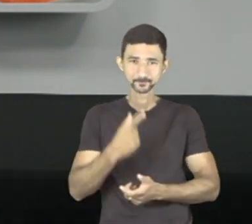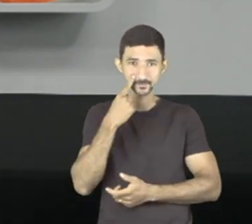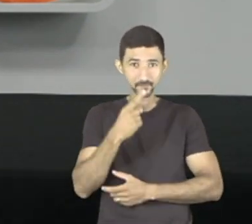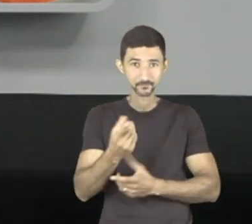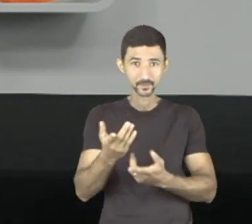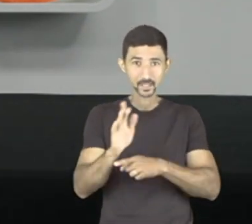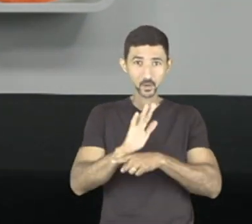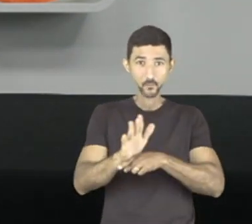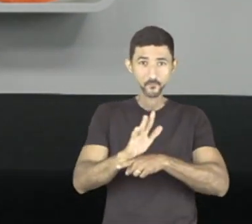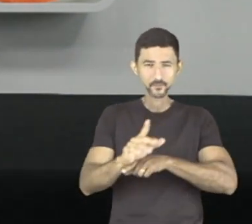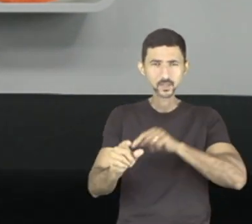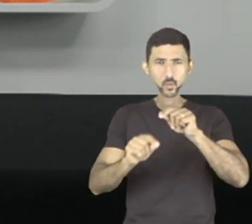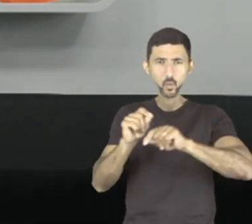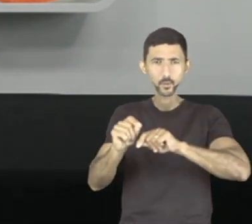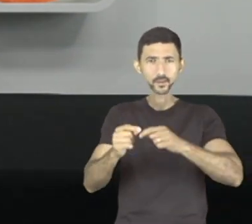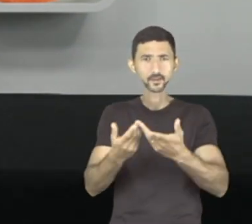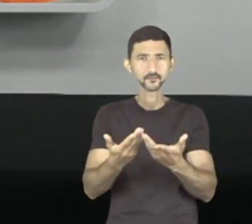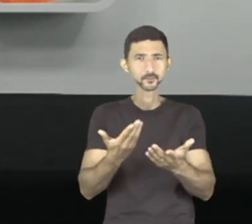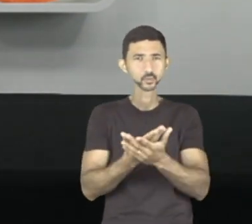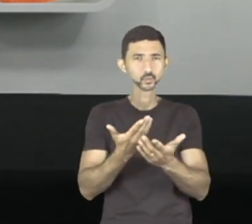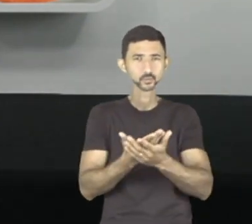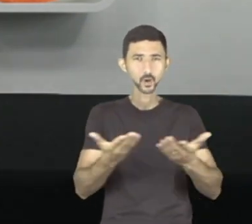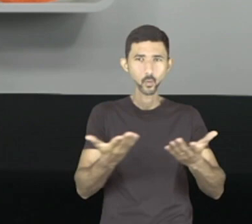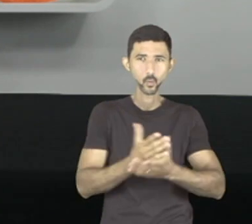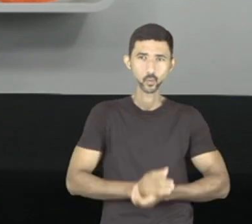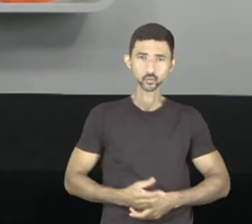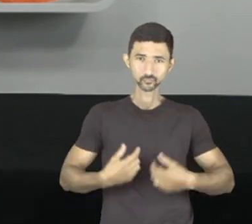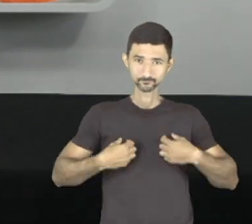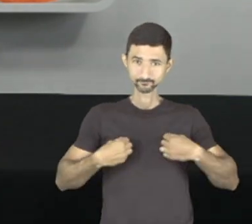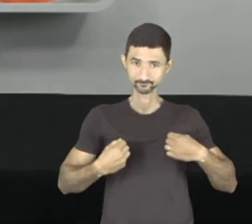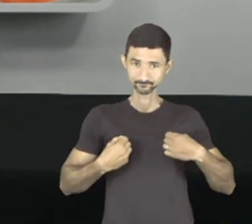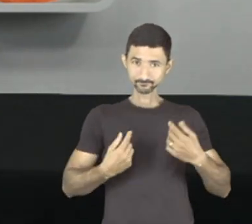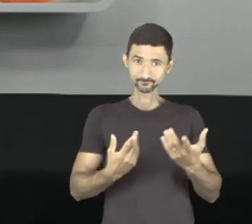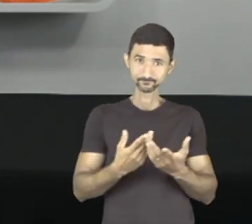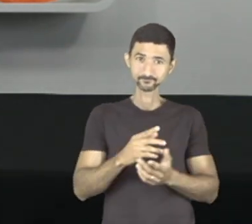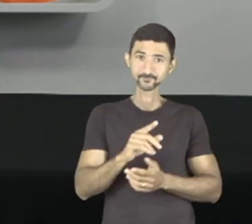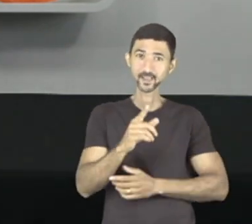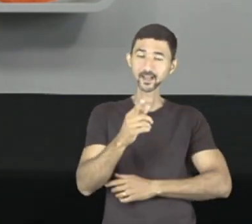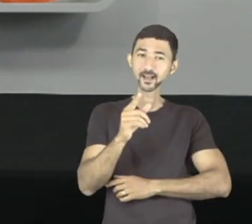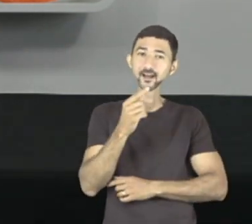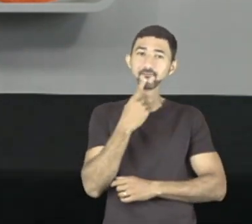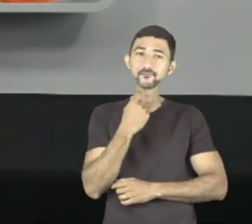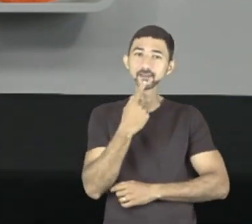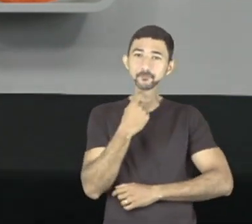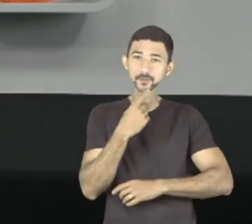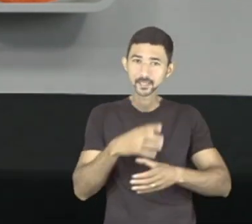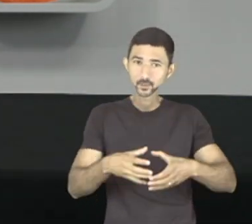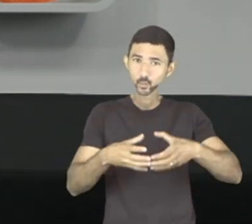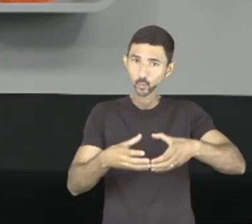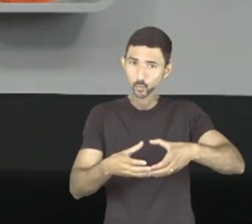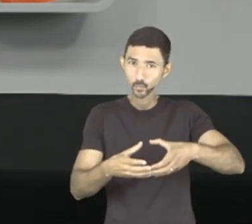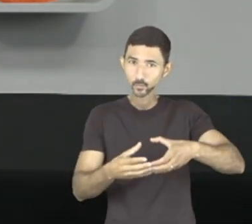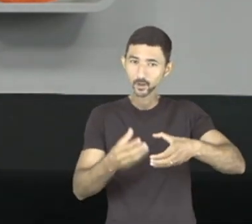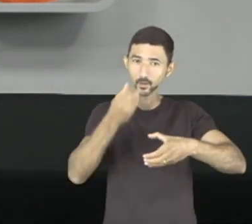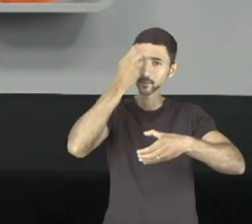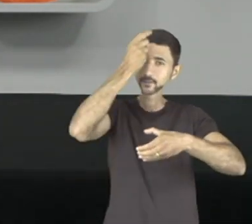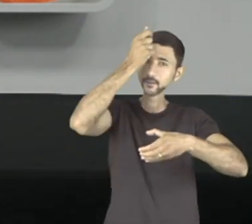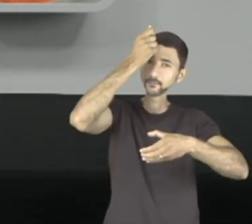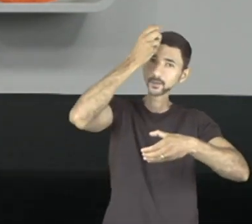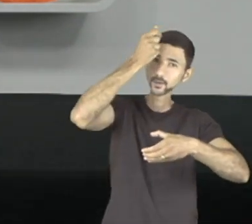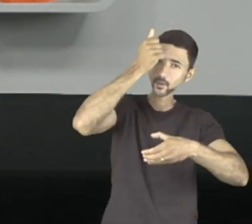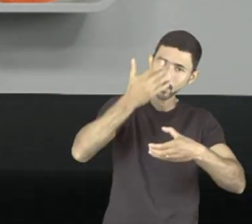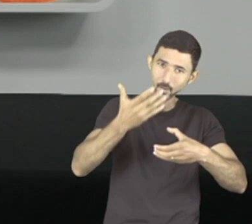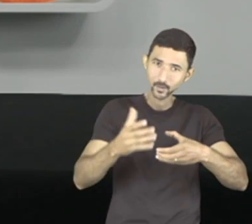assistir um vídeo sobre o que nós vamos falar. Estou com uma camisa vermelha, uma cuia de tapioca, uma cuia